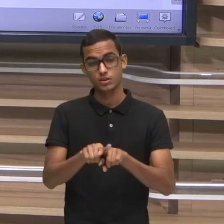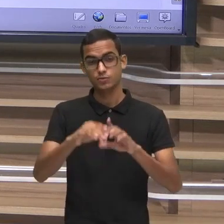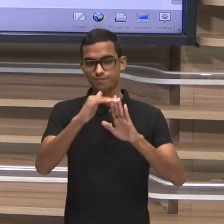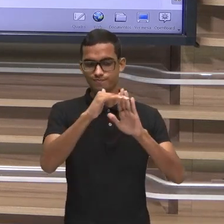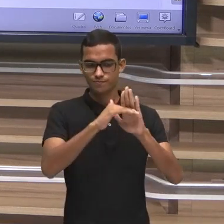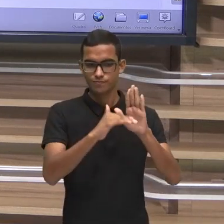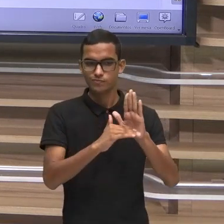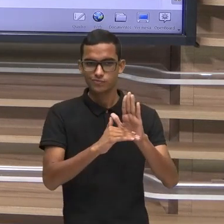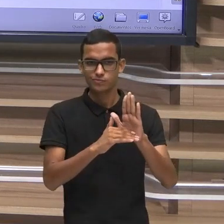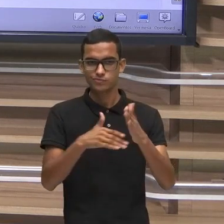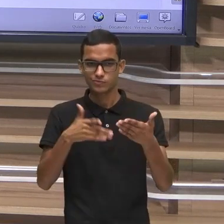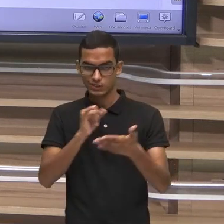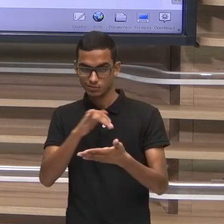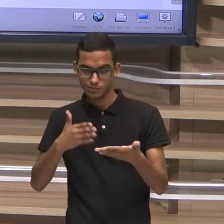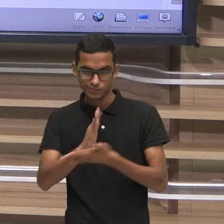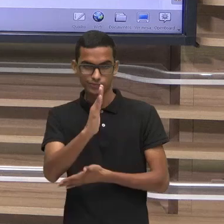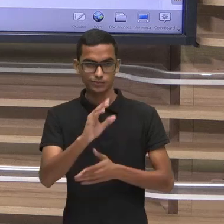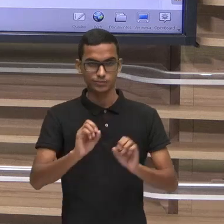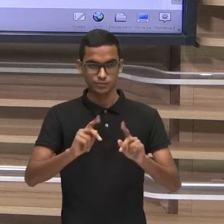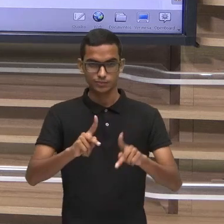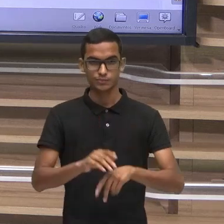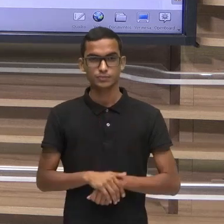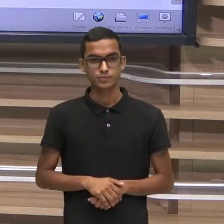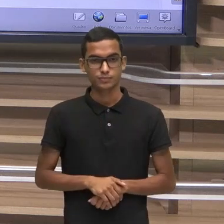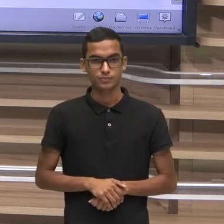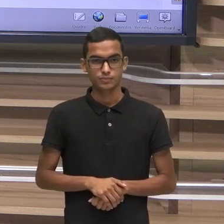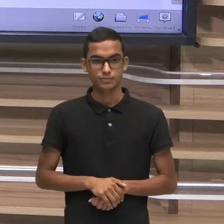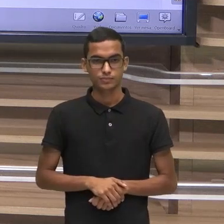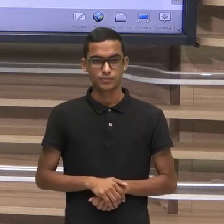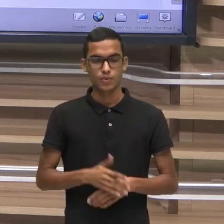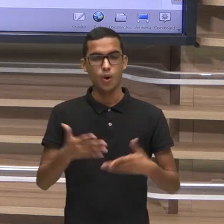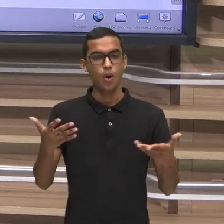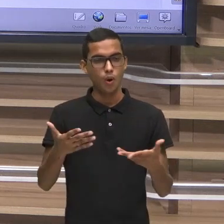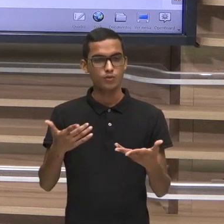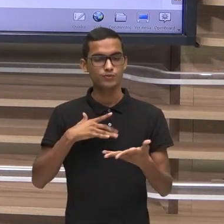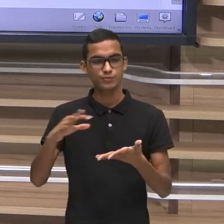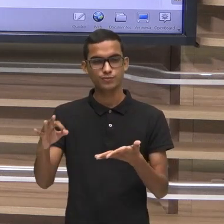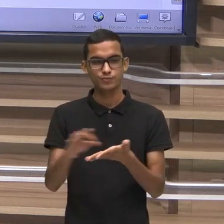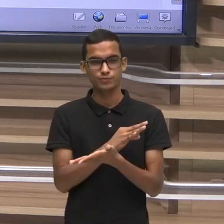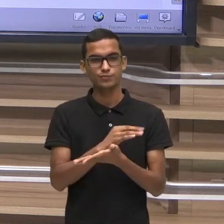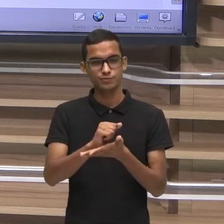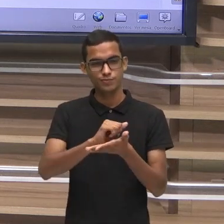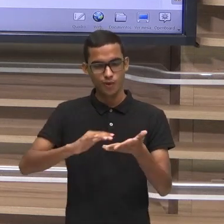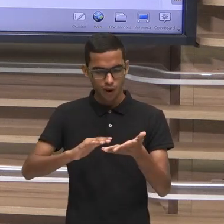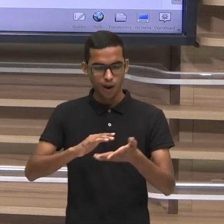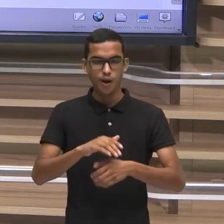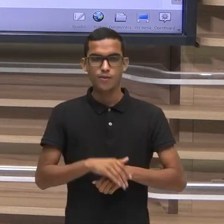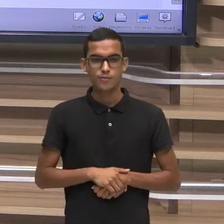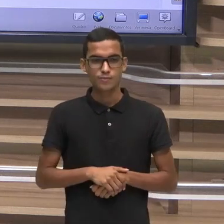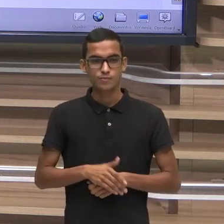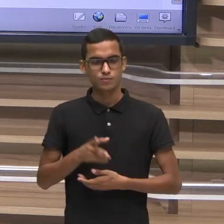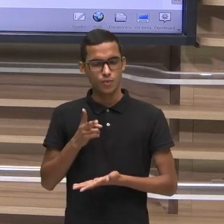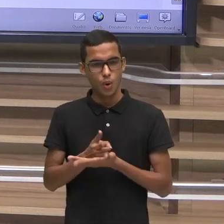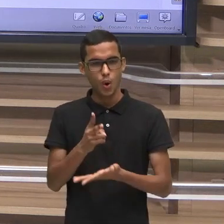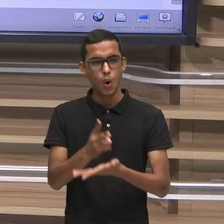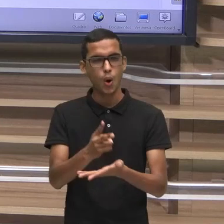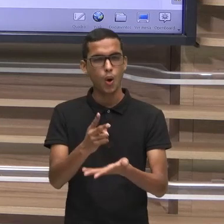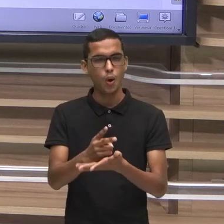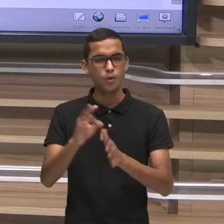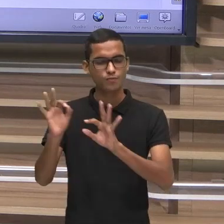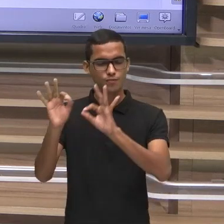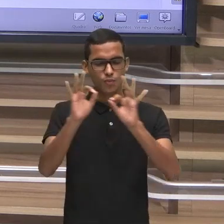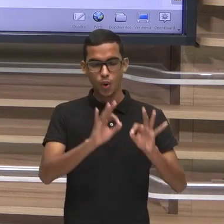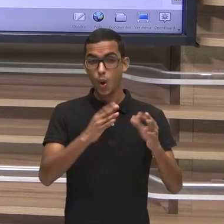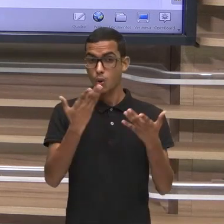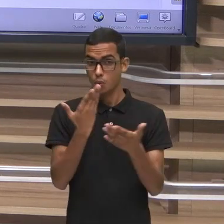final dessa disputa, ok? Essa foi a nossa correção do Exercitando. Continuem acompanhando as